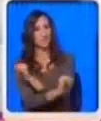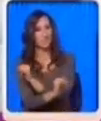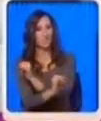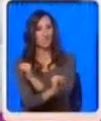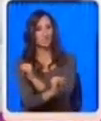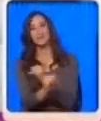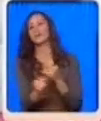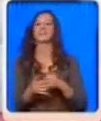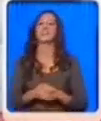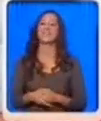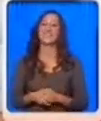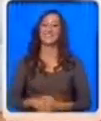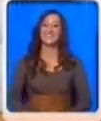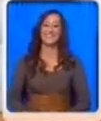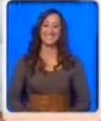Agora.